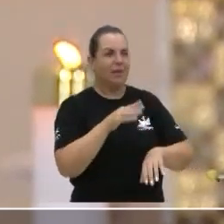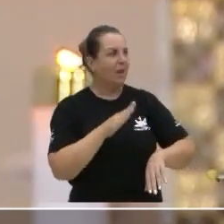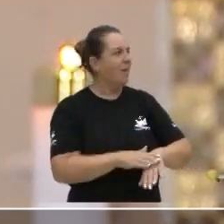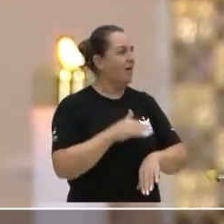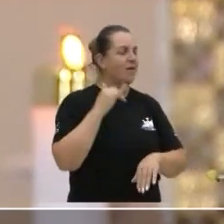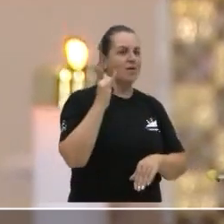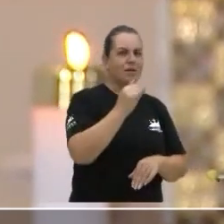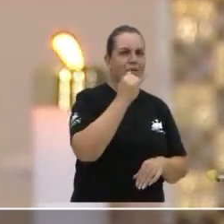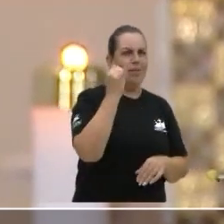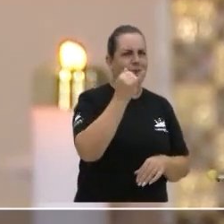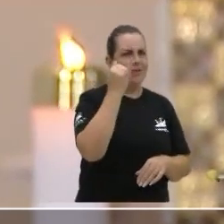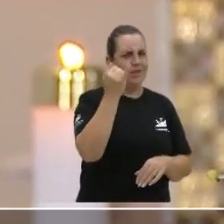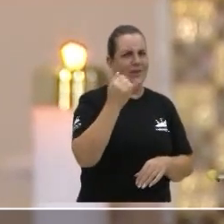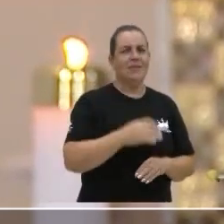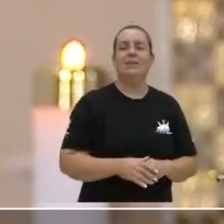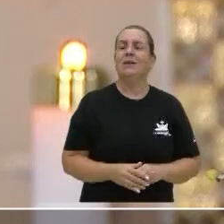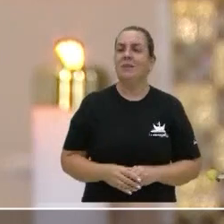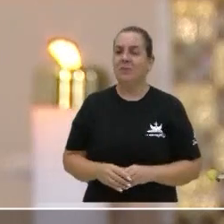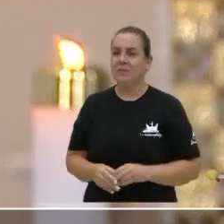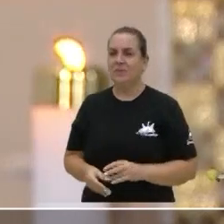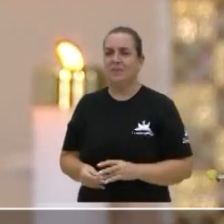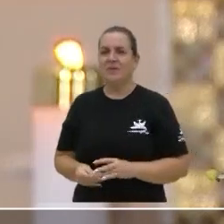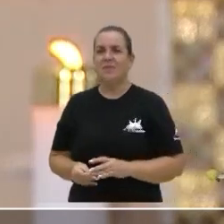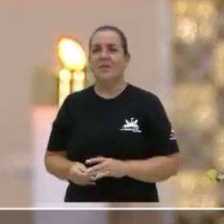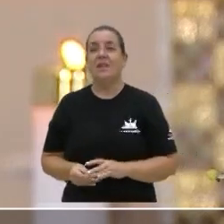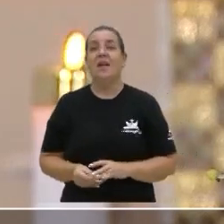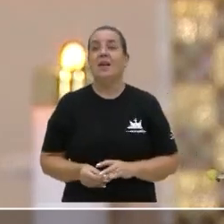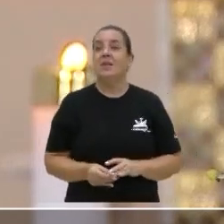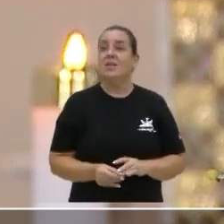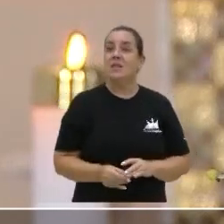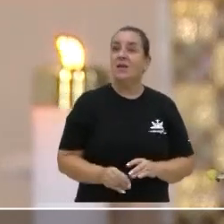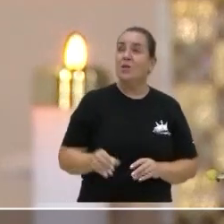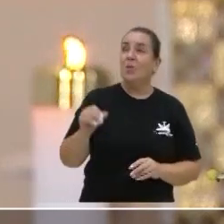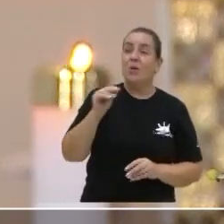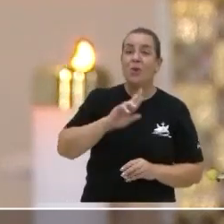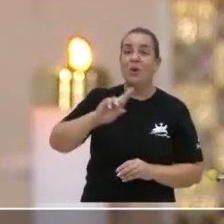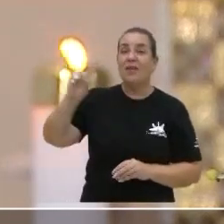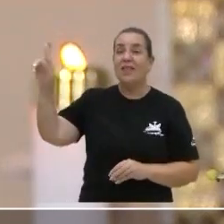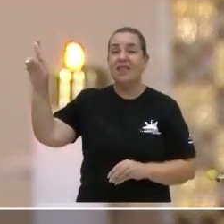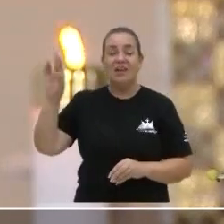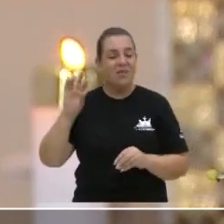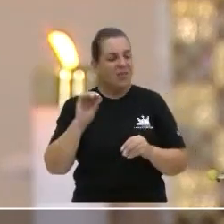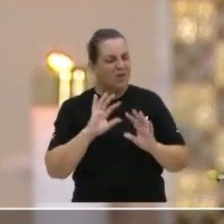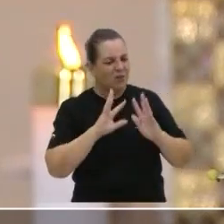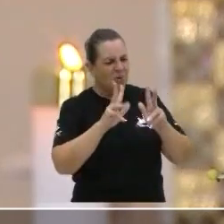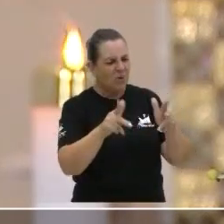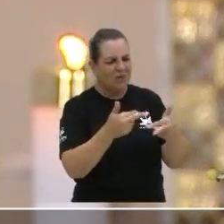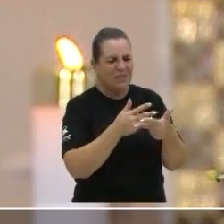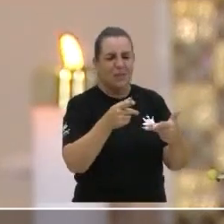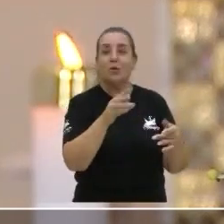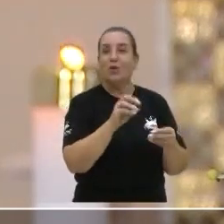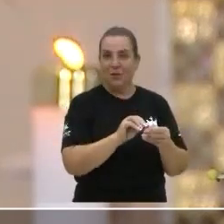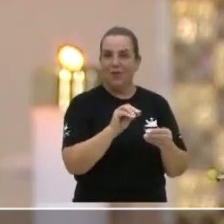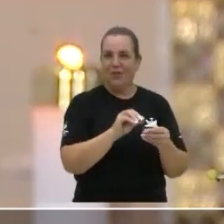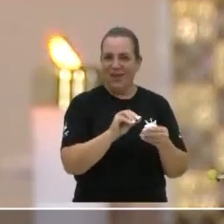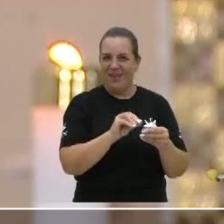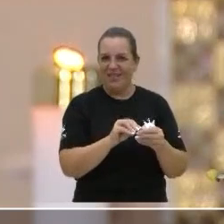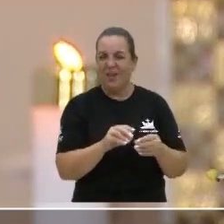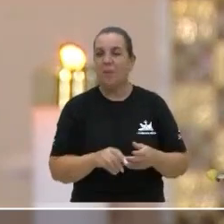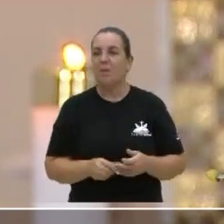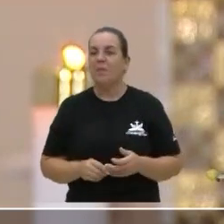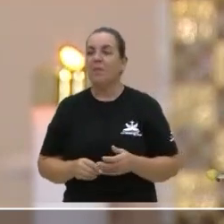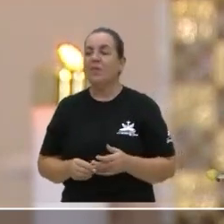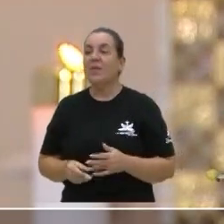a pedra angular. Pelo Senhor é que foi feito tudo